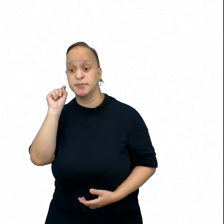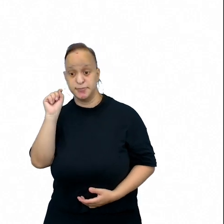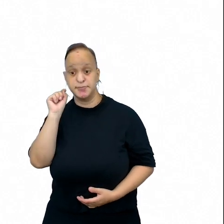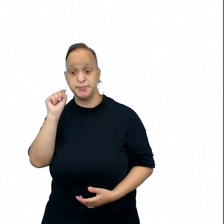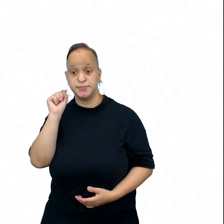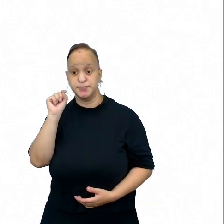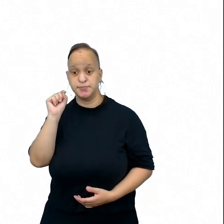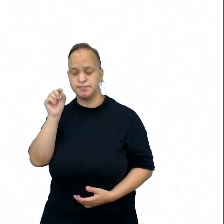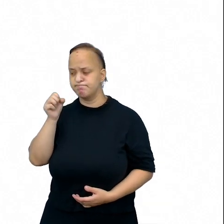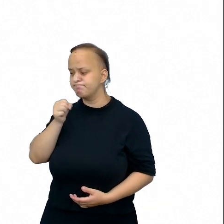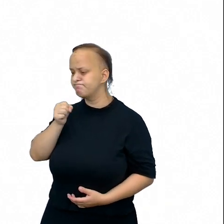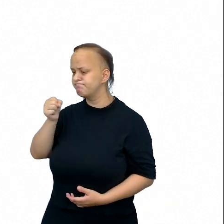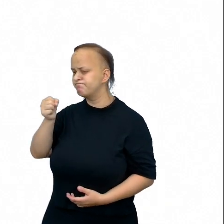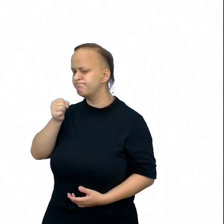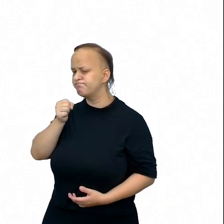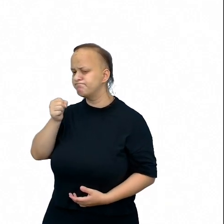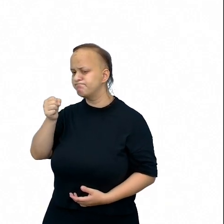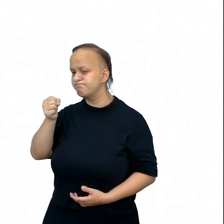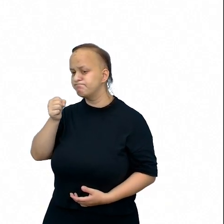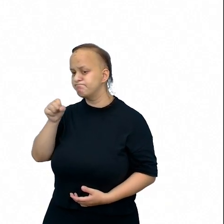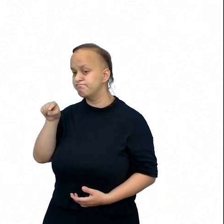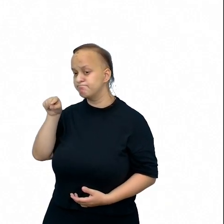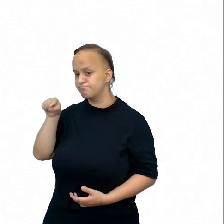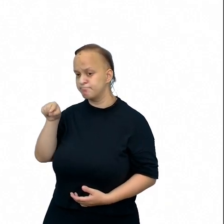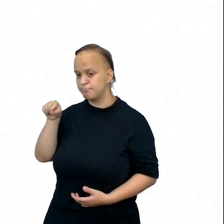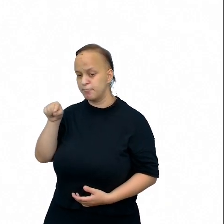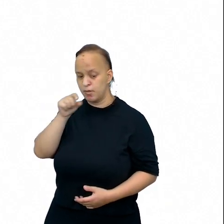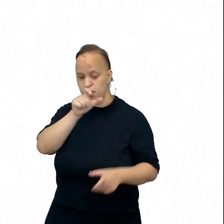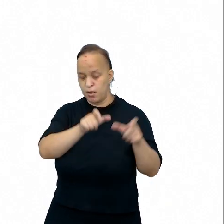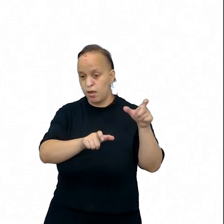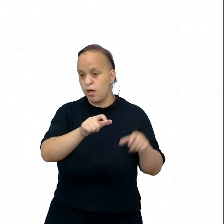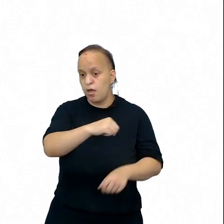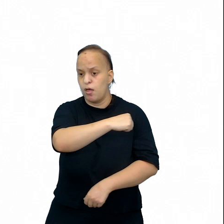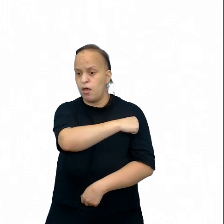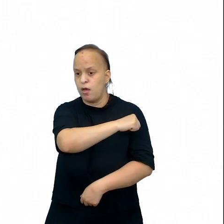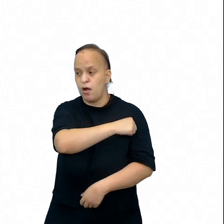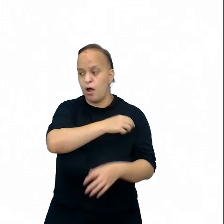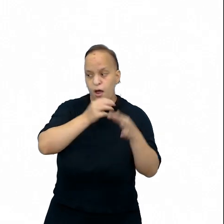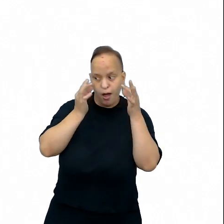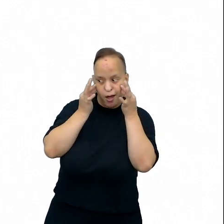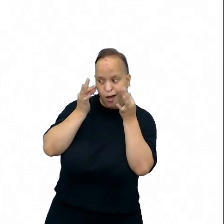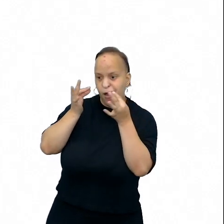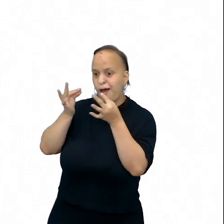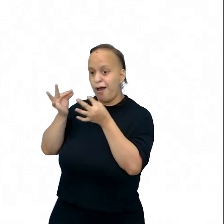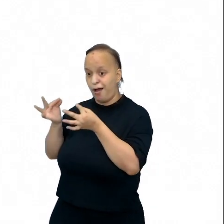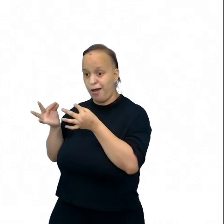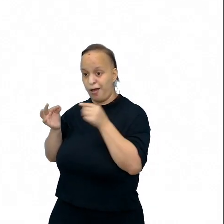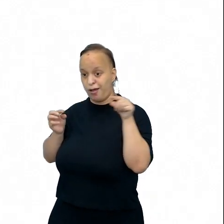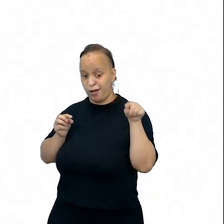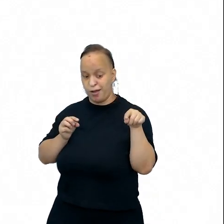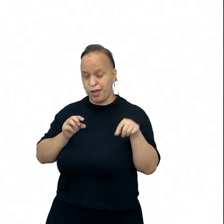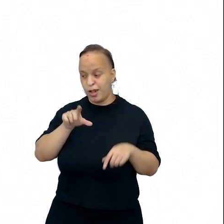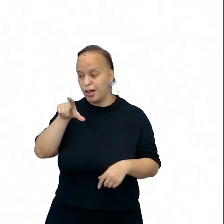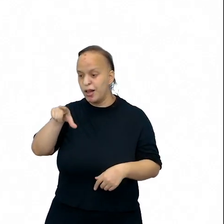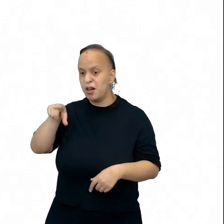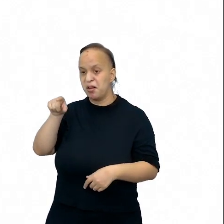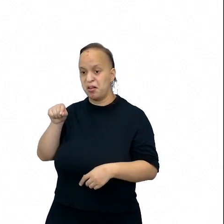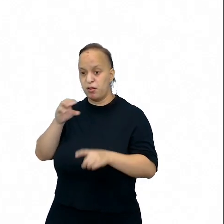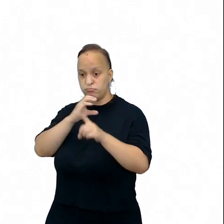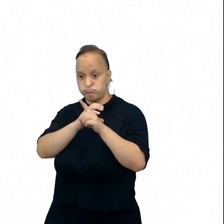de se entrevistar alguém que eles tenham interesse de ouvir, né? Eles mesmos podem escolher alguém da